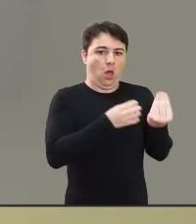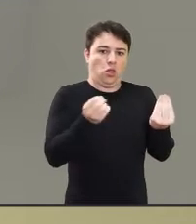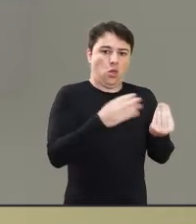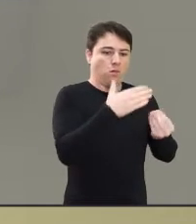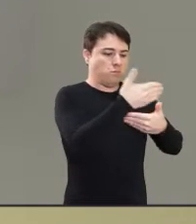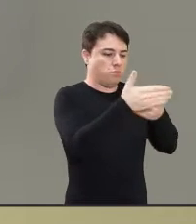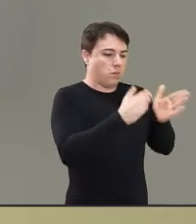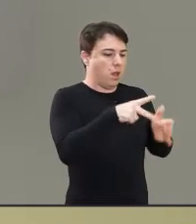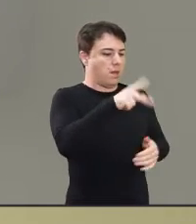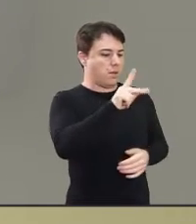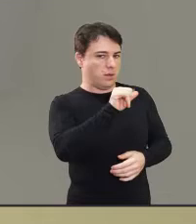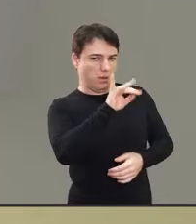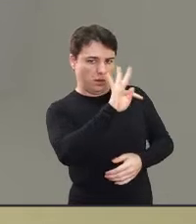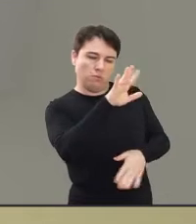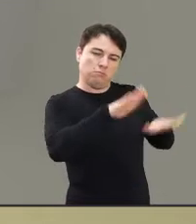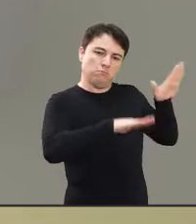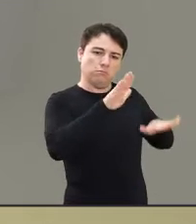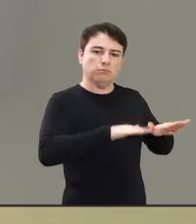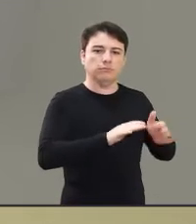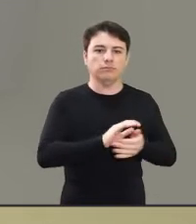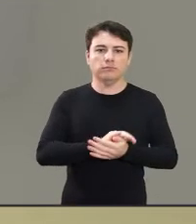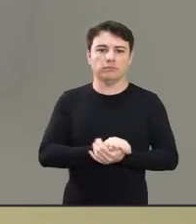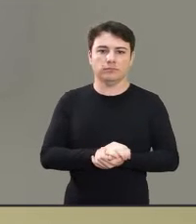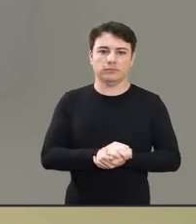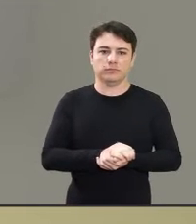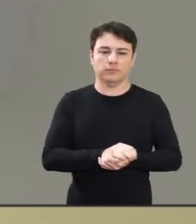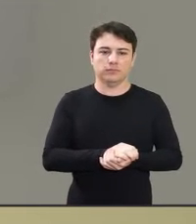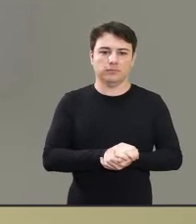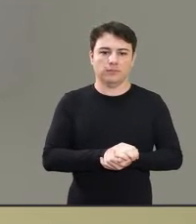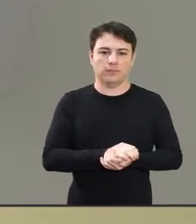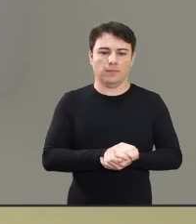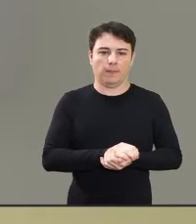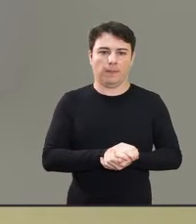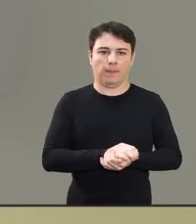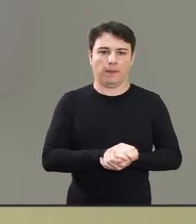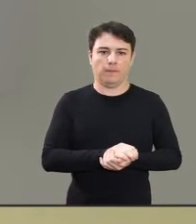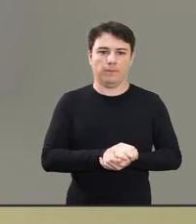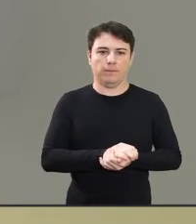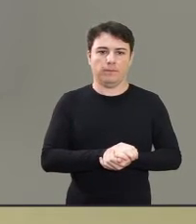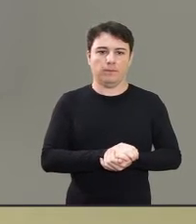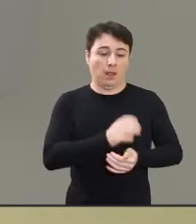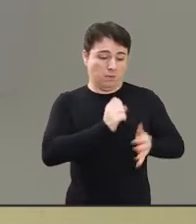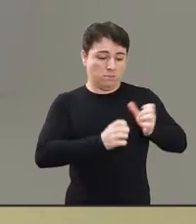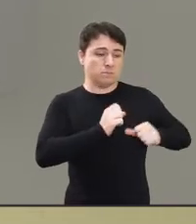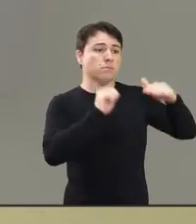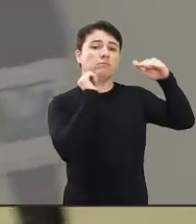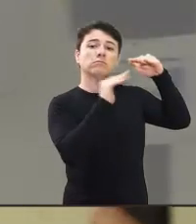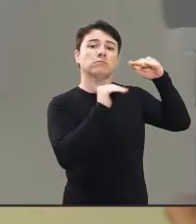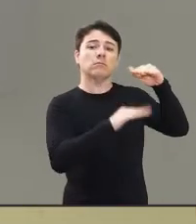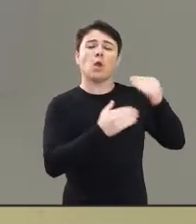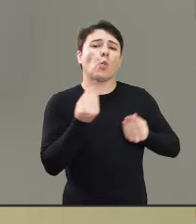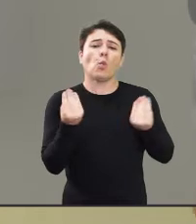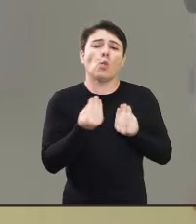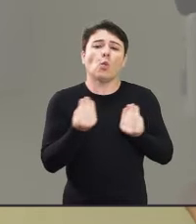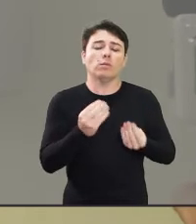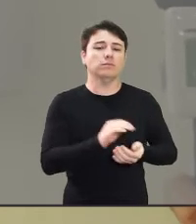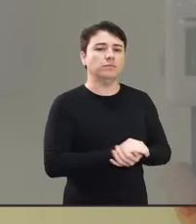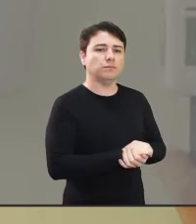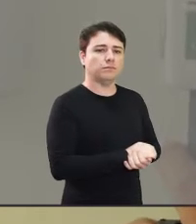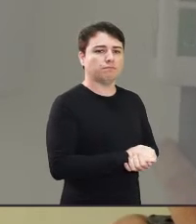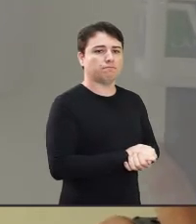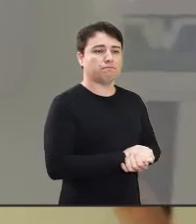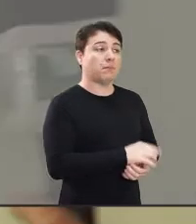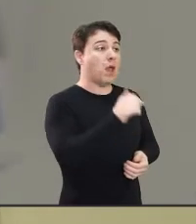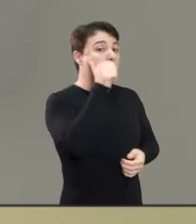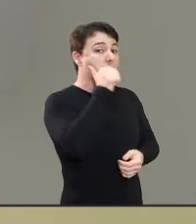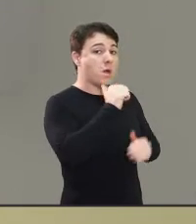doadora e já deixamos outro ou outros kits, dependendo da quantidade de leite que elas têm para nos doar. E como que é feito o